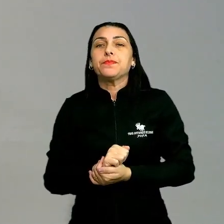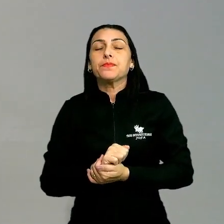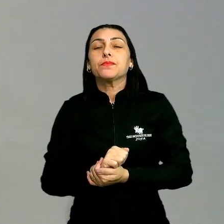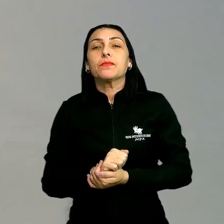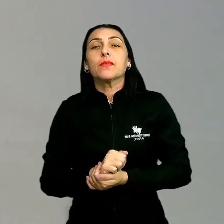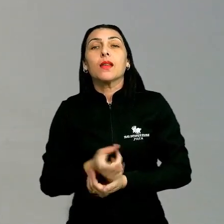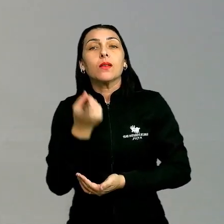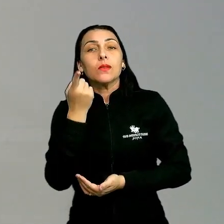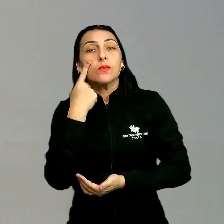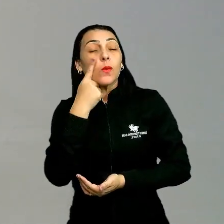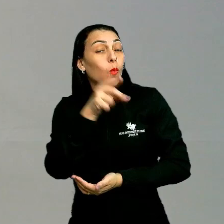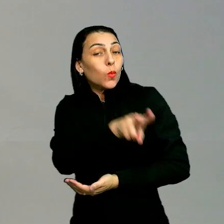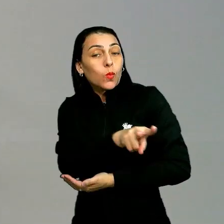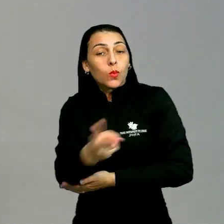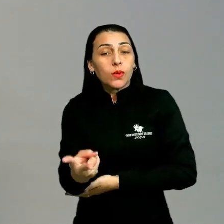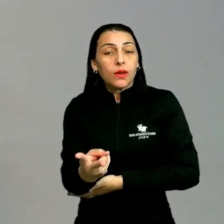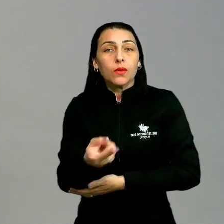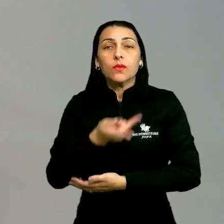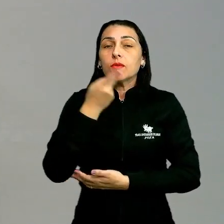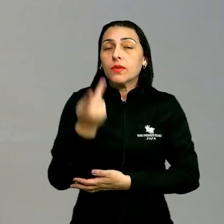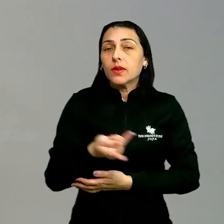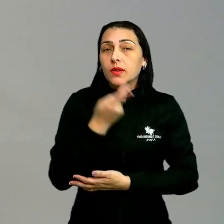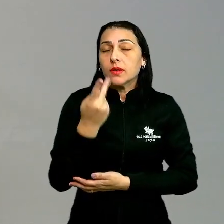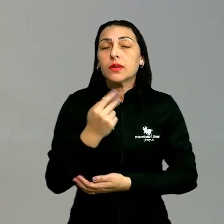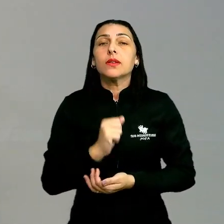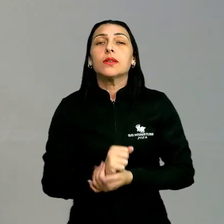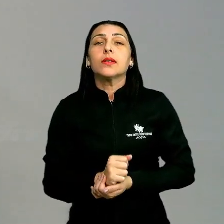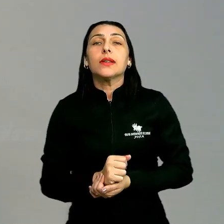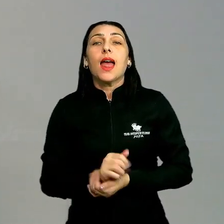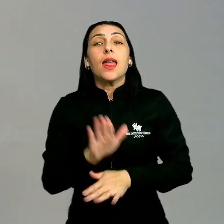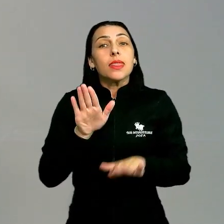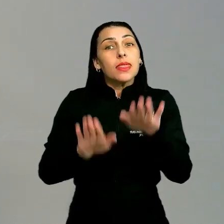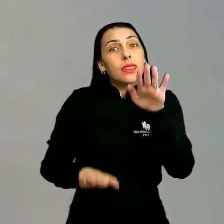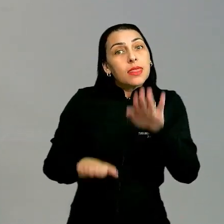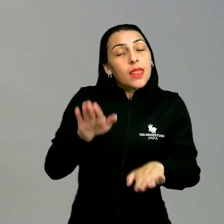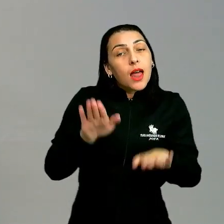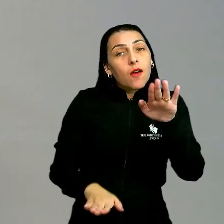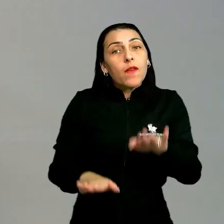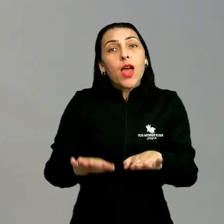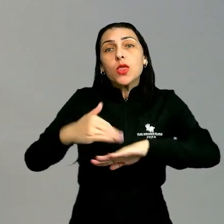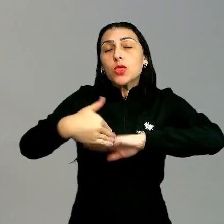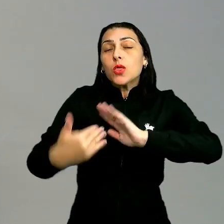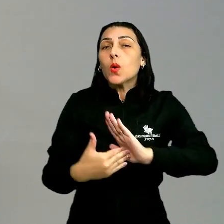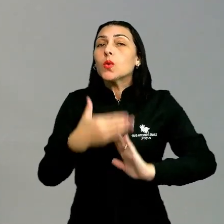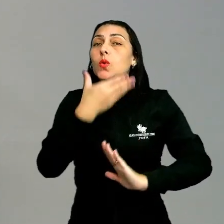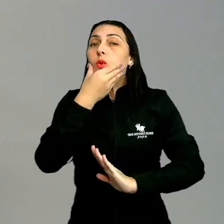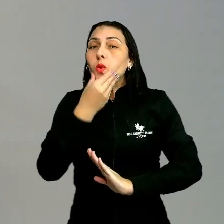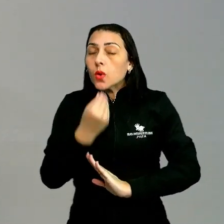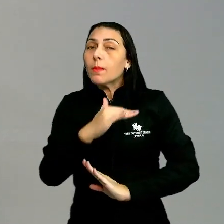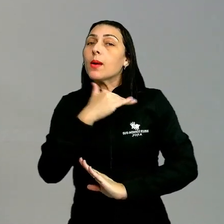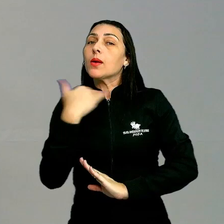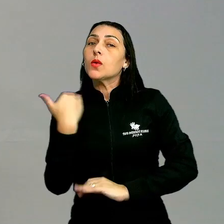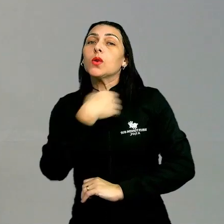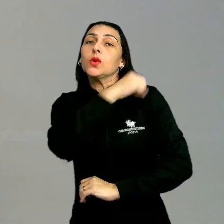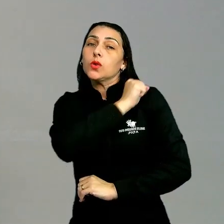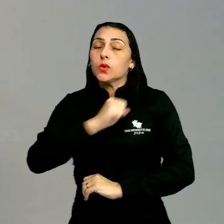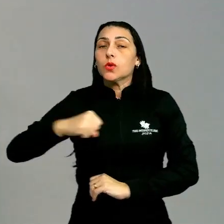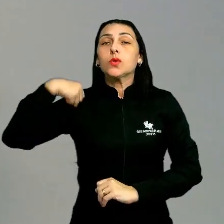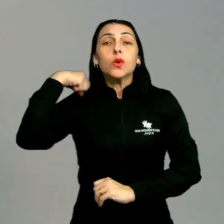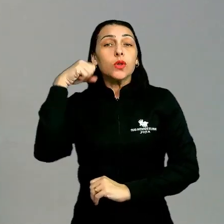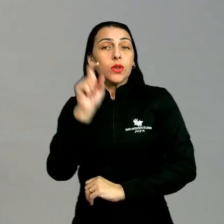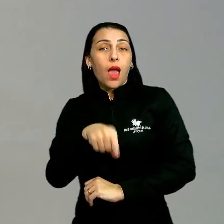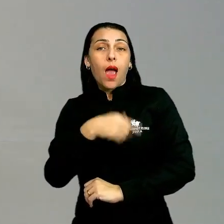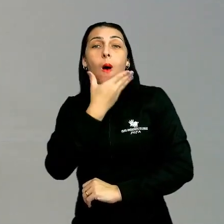vamos supor o contrário, que eu diga assim, talvez todos os homens sejam mortais, Sócrates é homem.